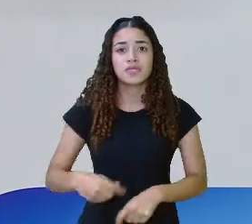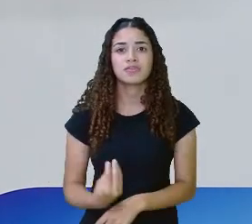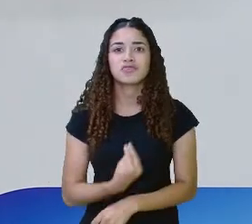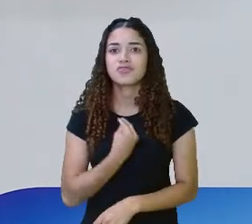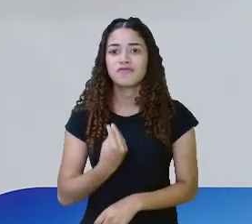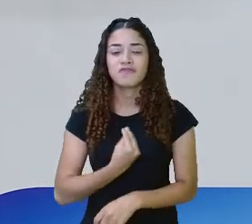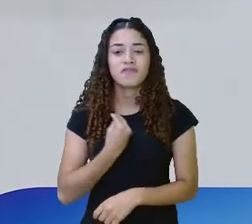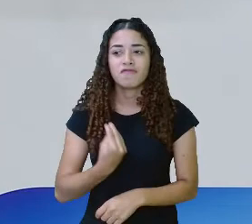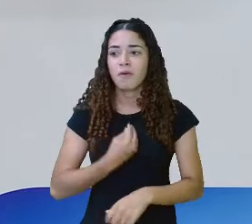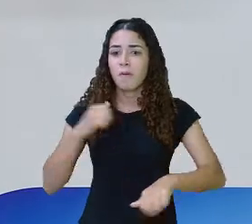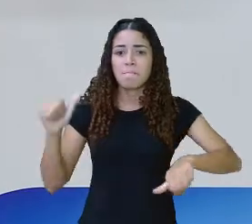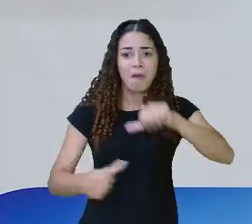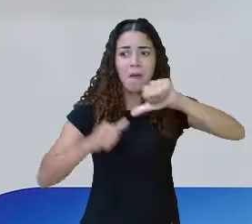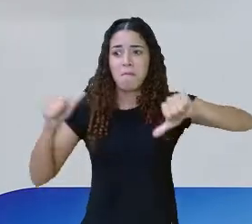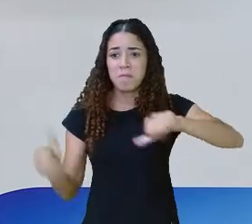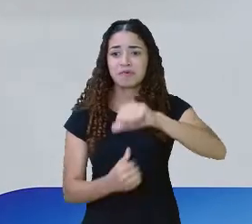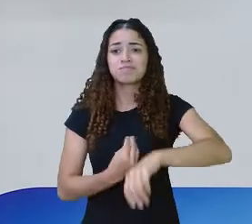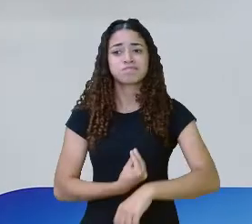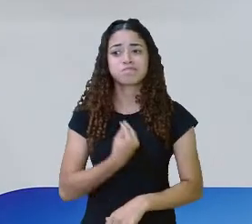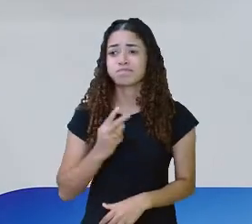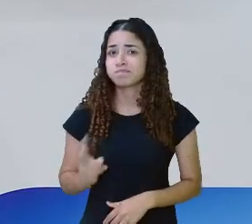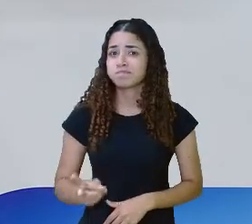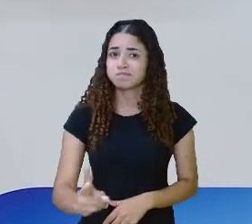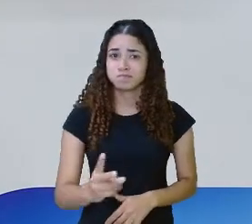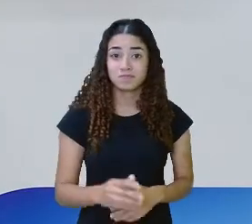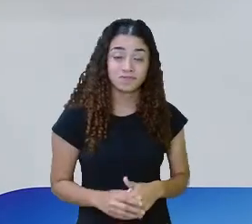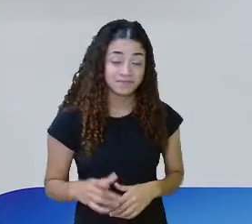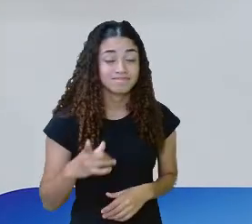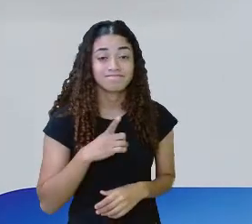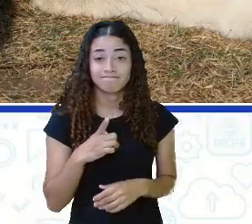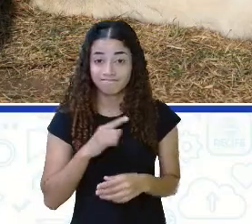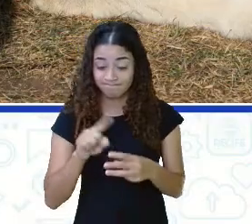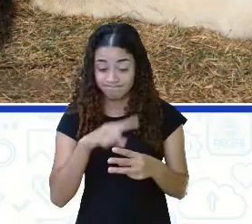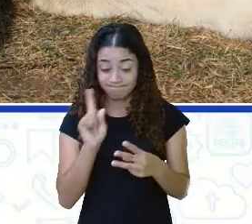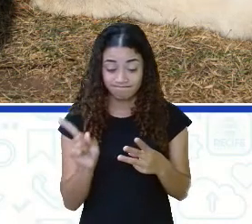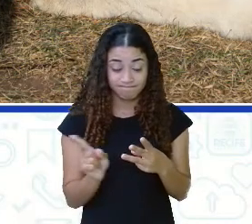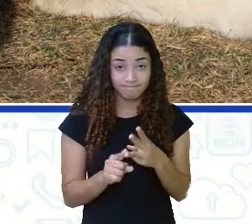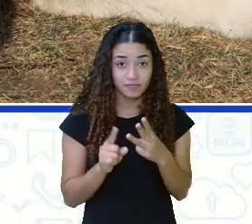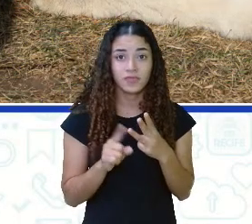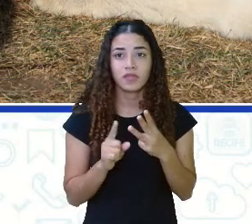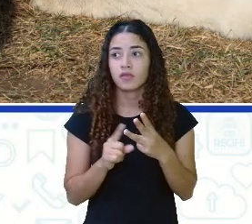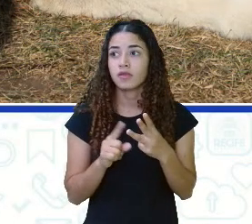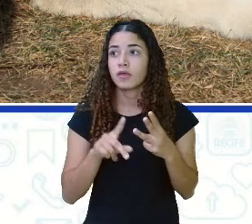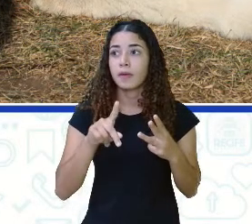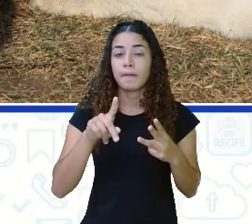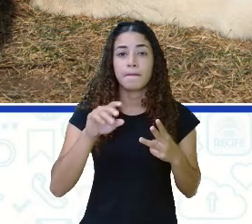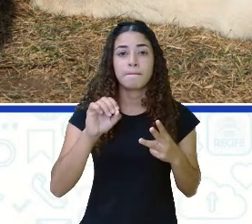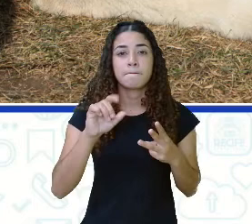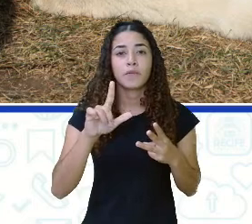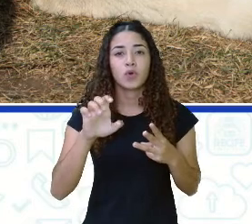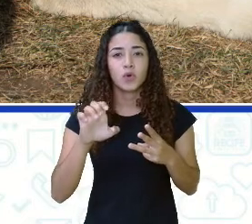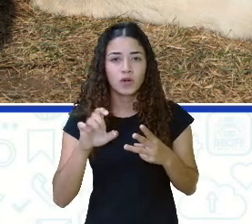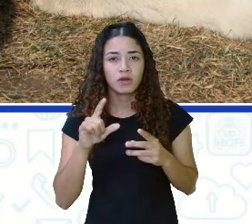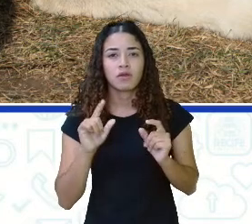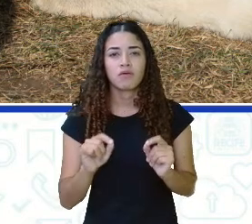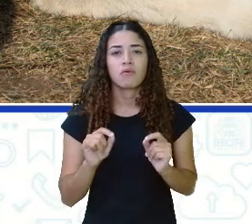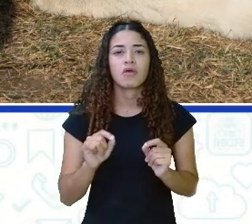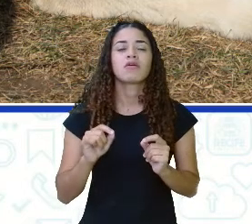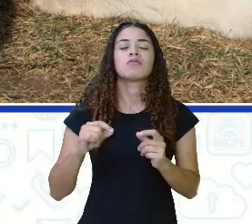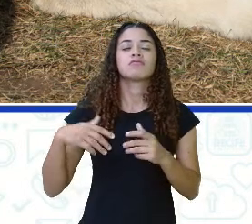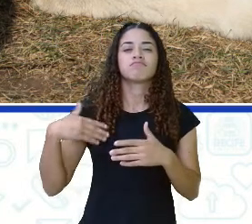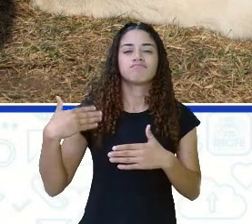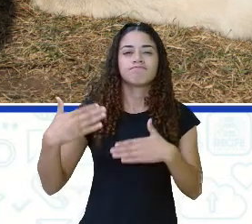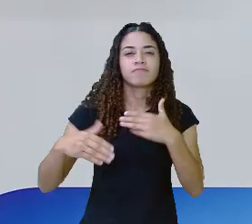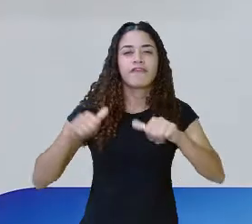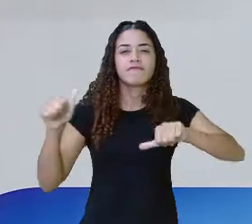a adversidades, né? Existe isso também. E a prole vai variar quanto às características herdáveis.